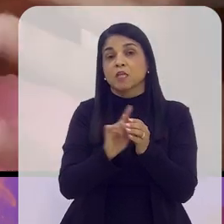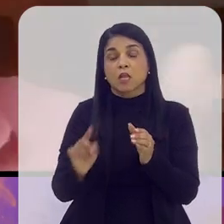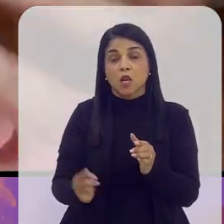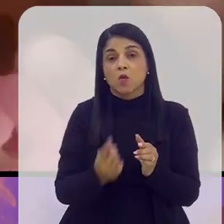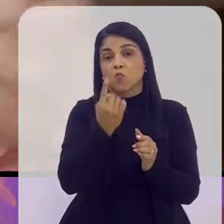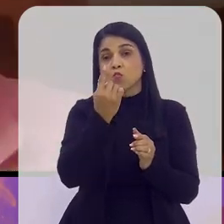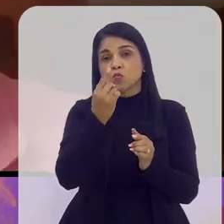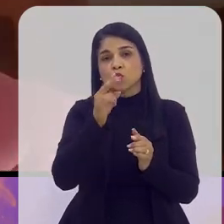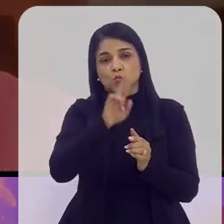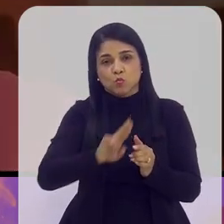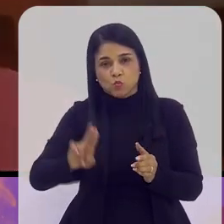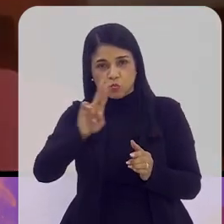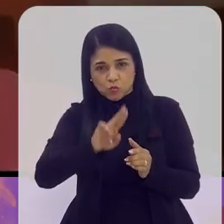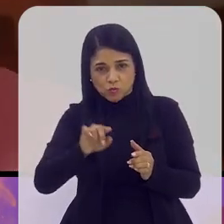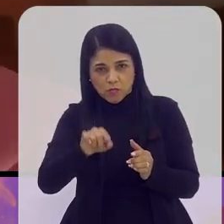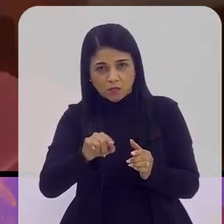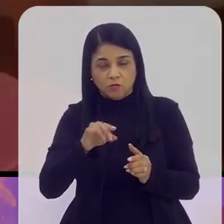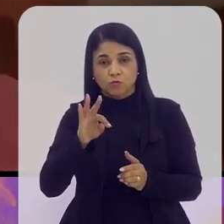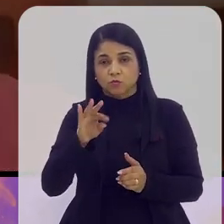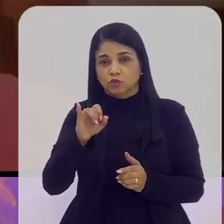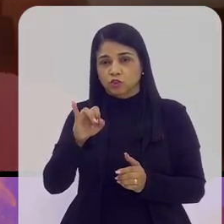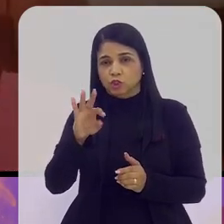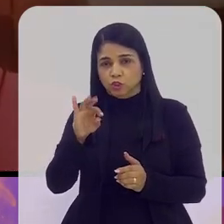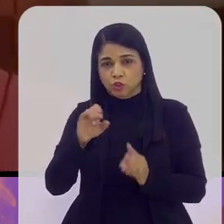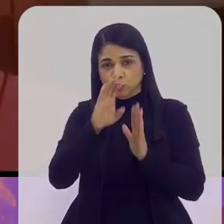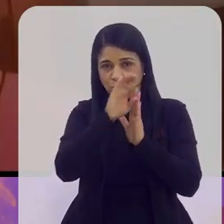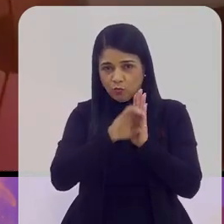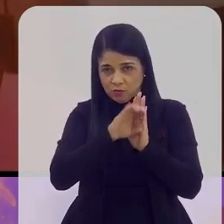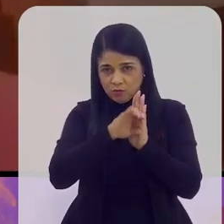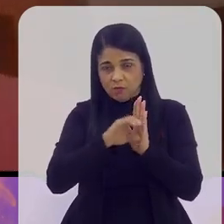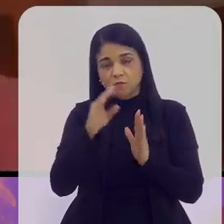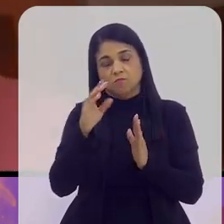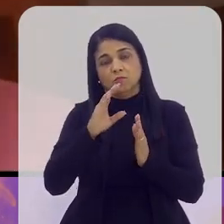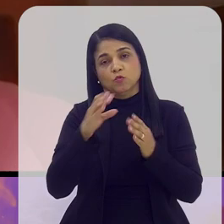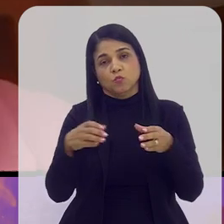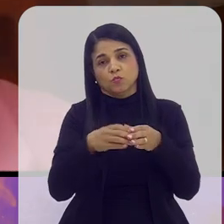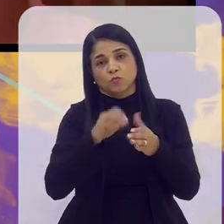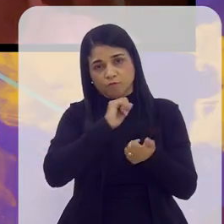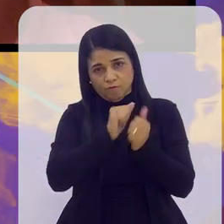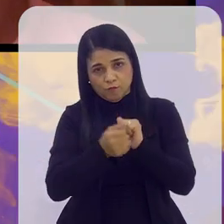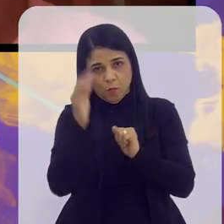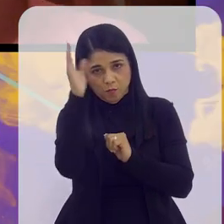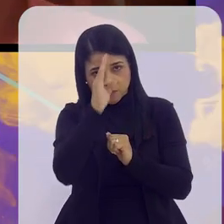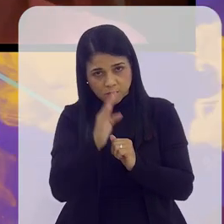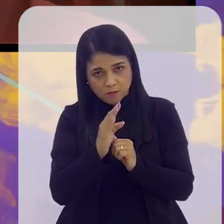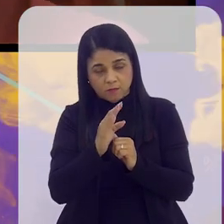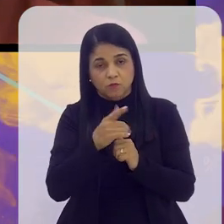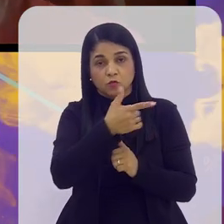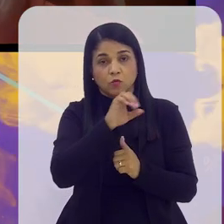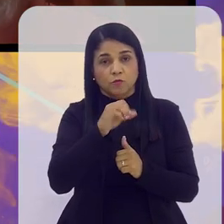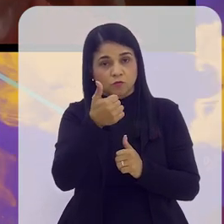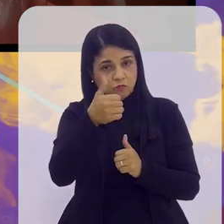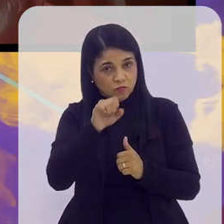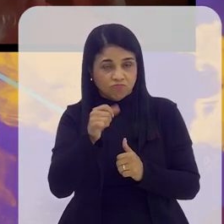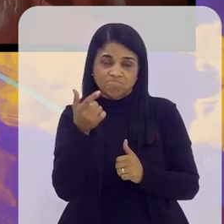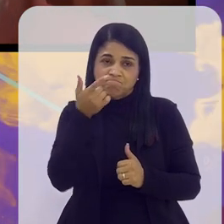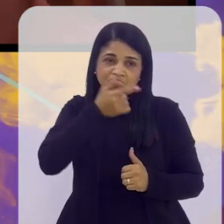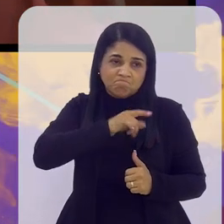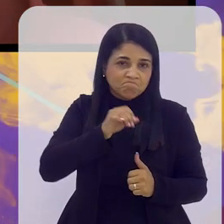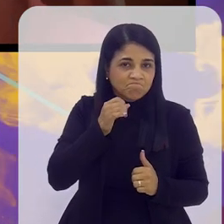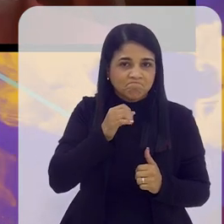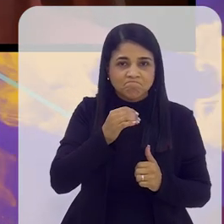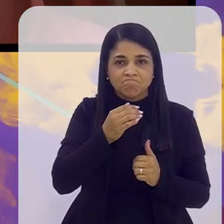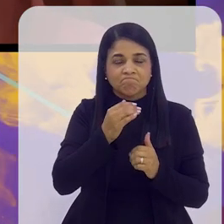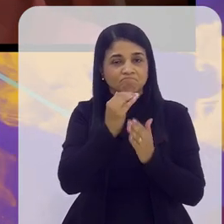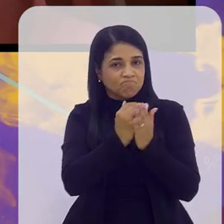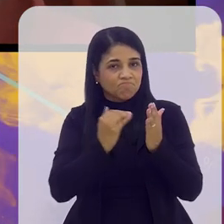para o qual ele era extremamente útil nos conceitos do Tite para aquela seleção brasileira. Vai ser difícil ele vencer essa